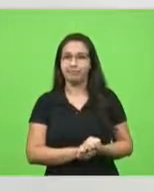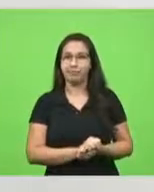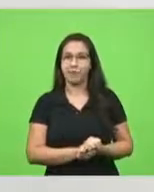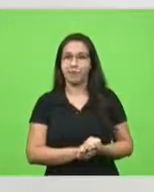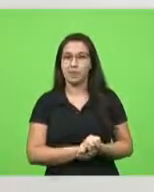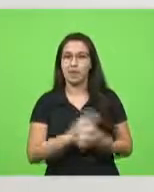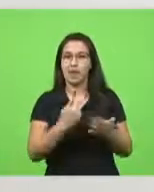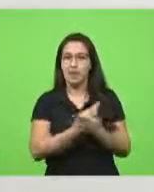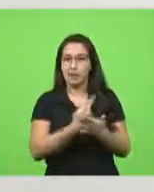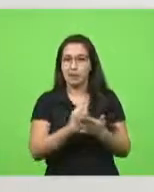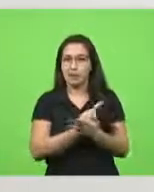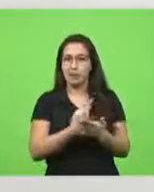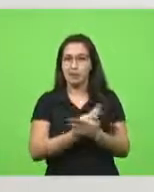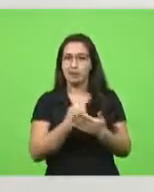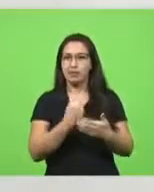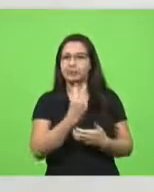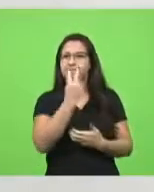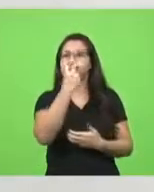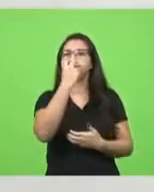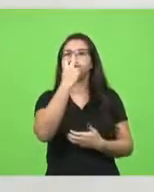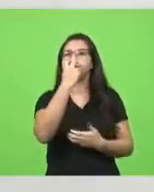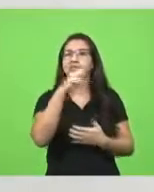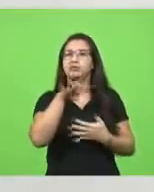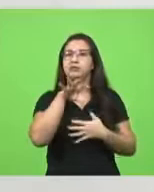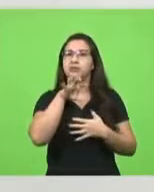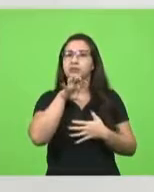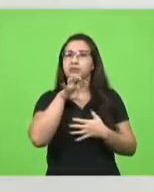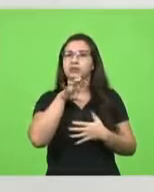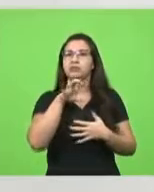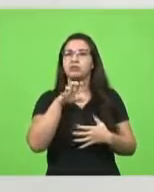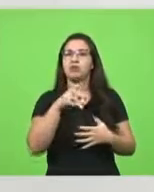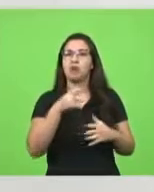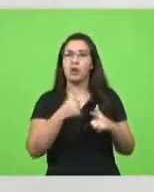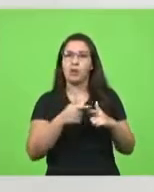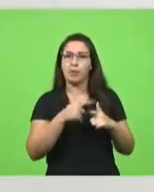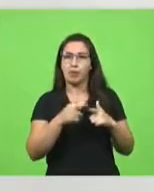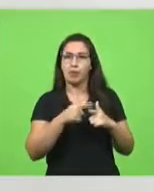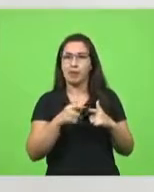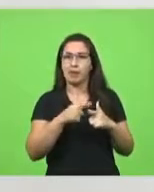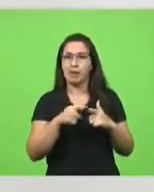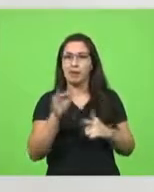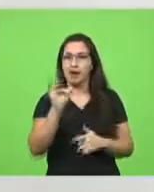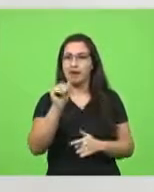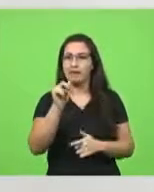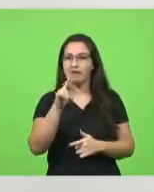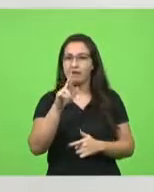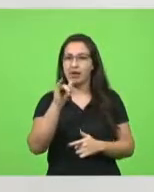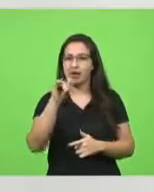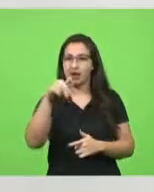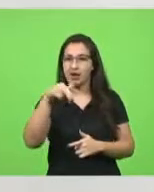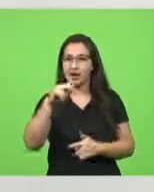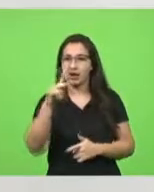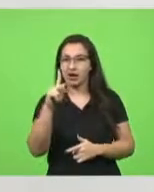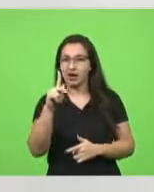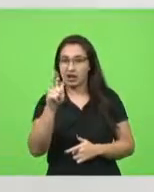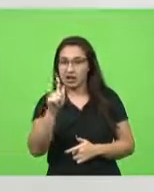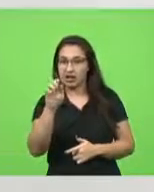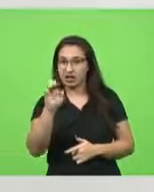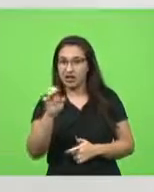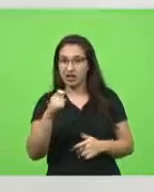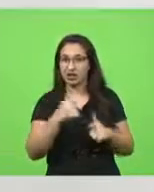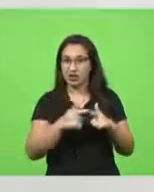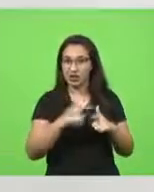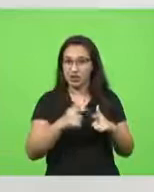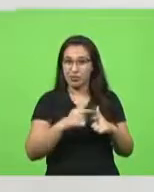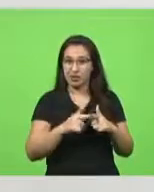Problemas de intubação com problemas na faringe e que daí dá problema e, para não dar